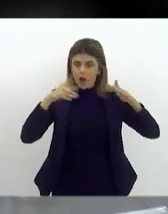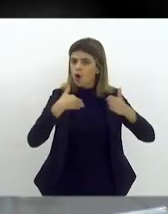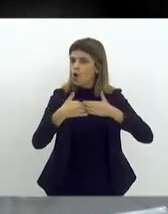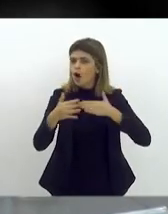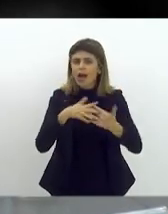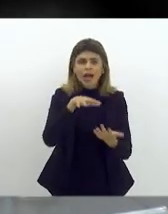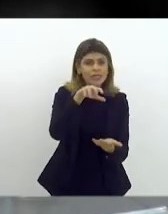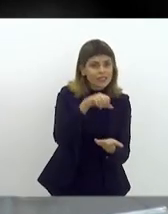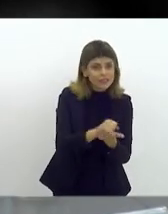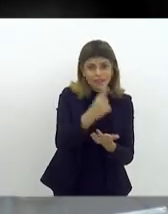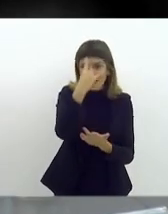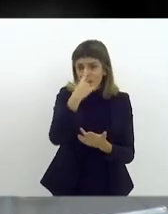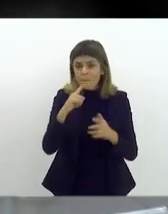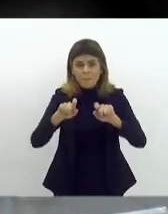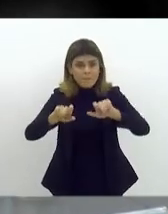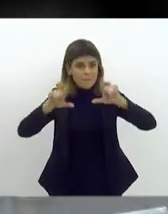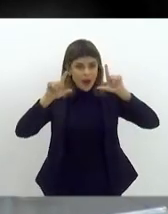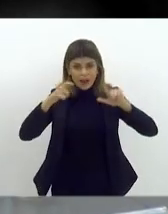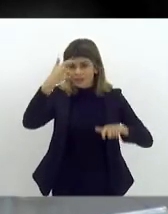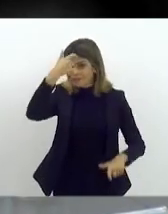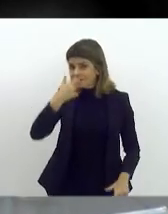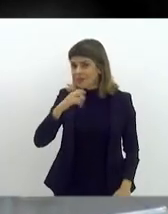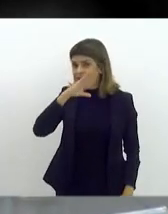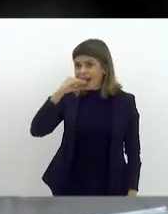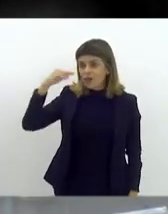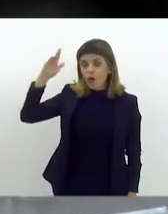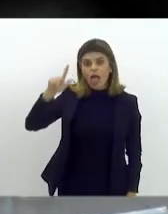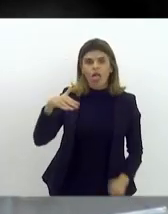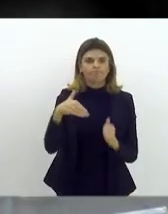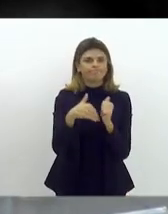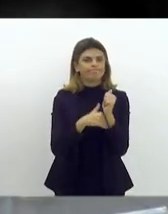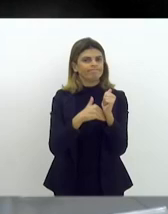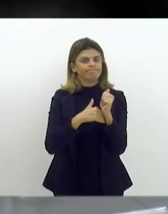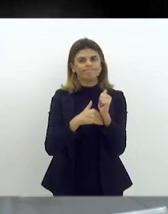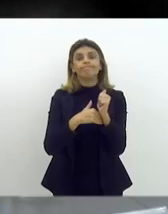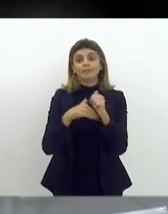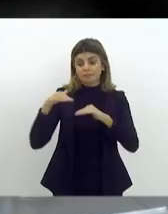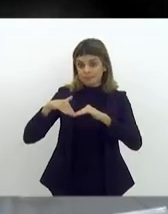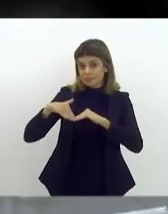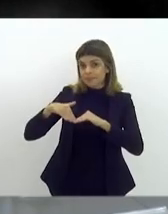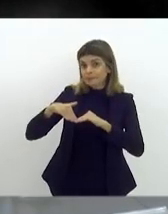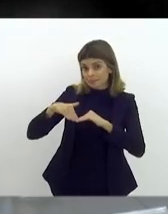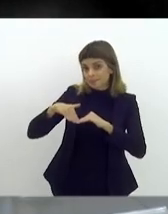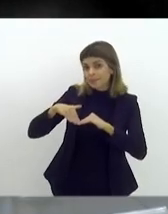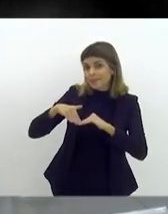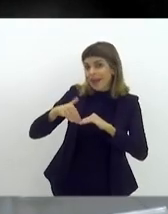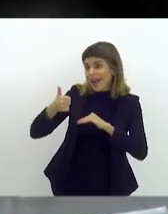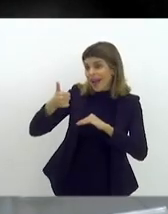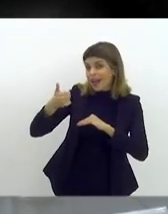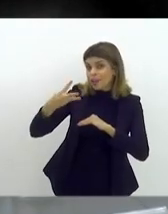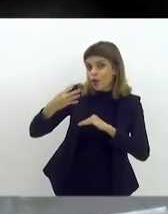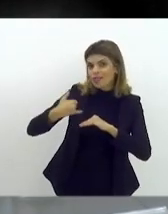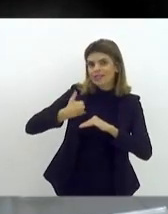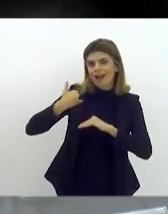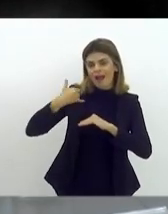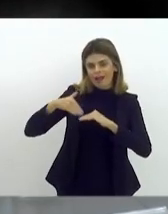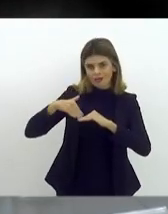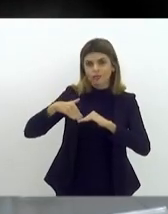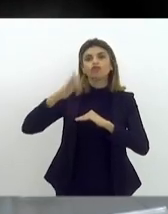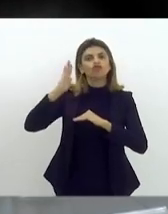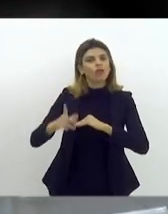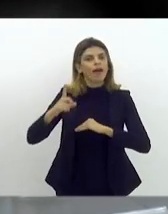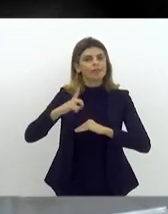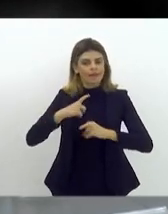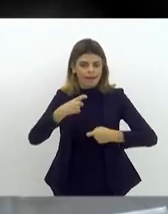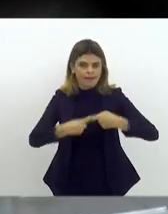de adolescente algo sagrado né então a gente sabe que a partir de 14 anos motoriza que haja